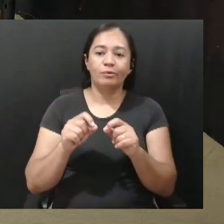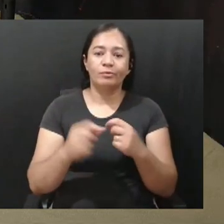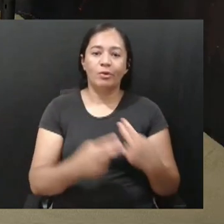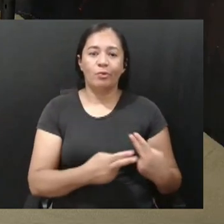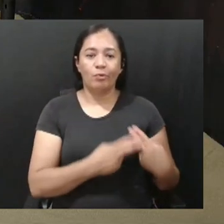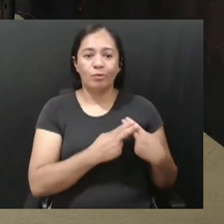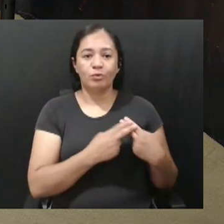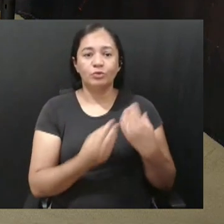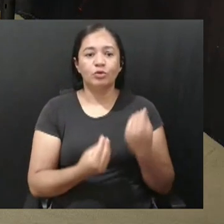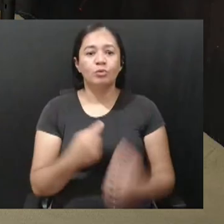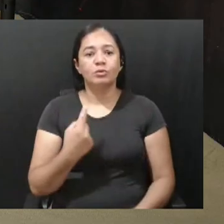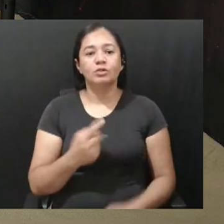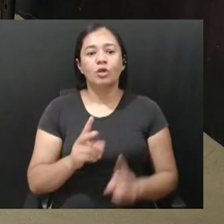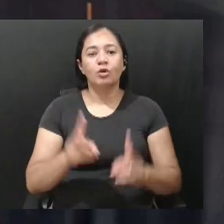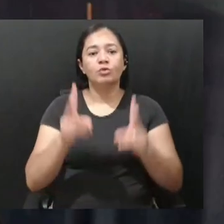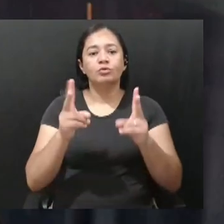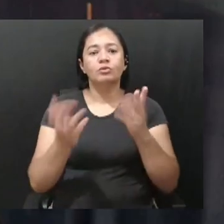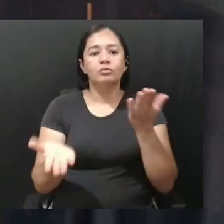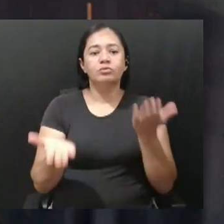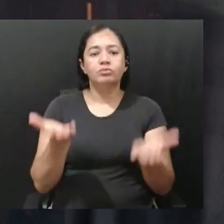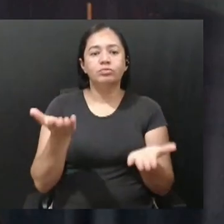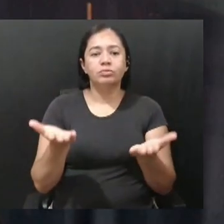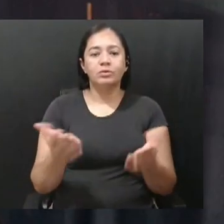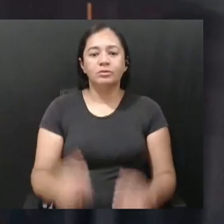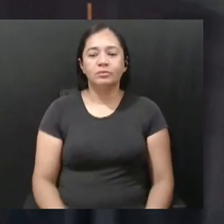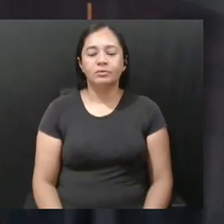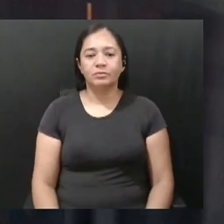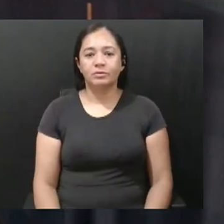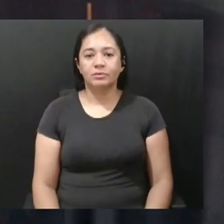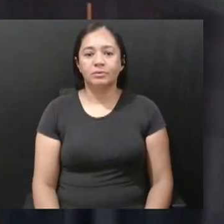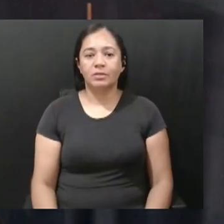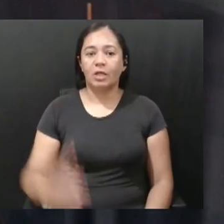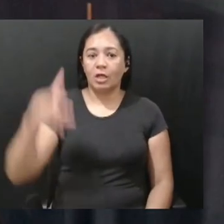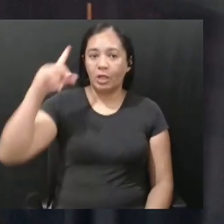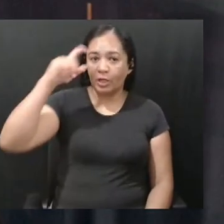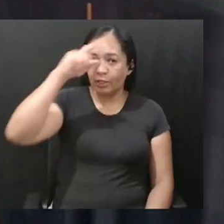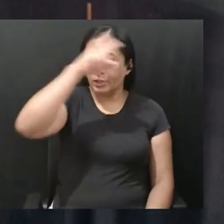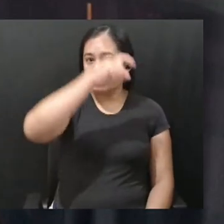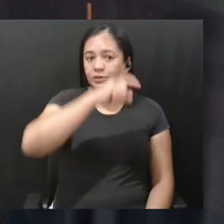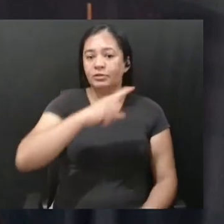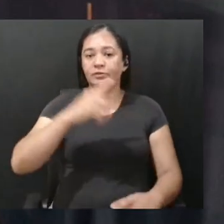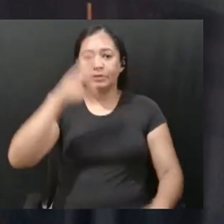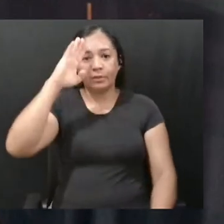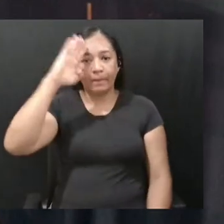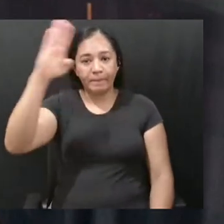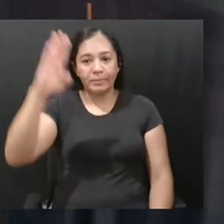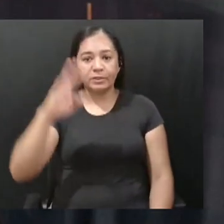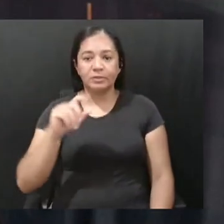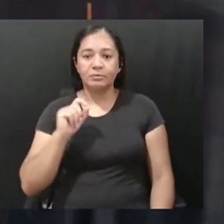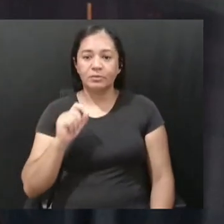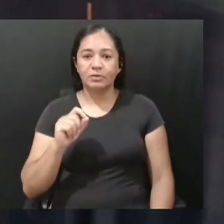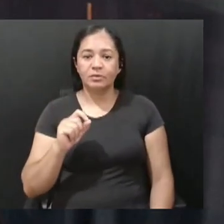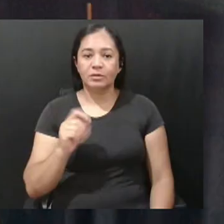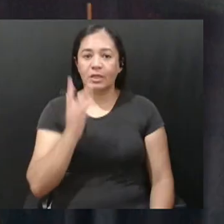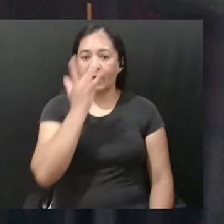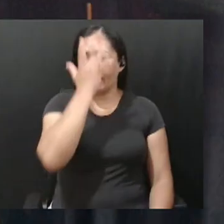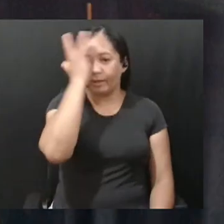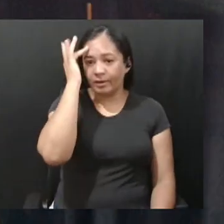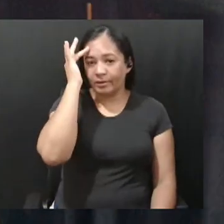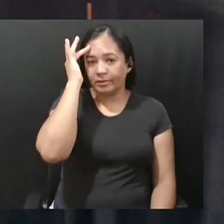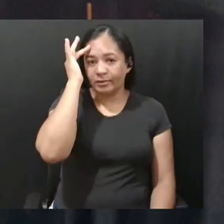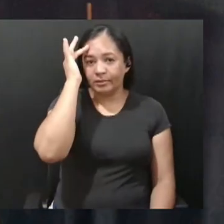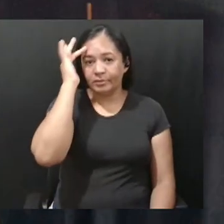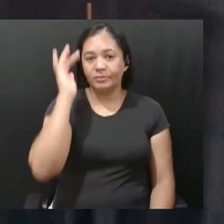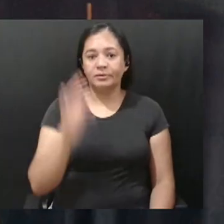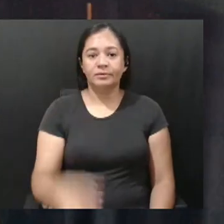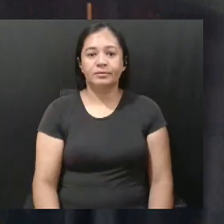equilíbrio? É uma questão difícil, né, principalmente quando aquela pessoa que partiu, Uhum, era